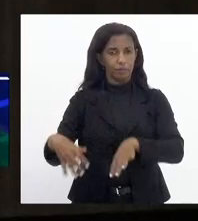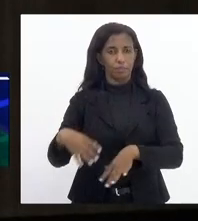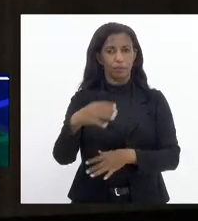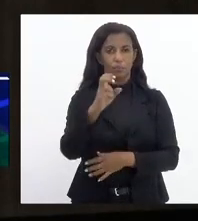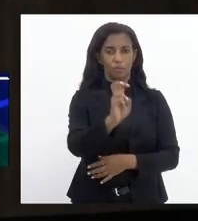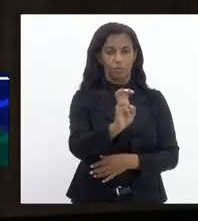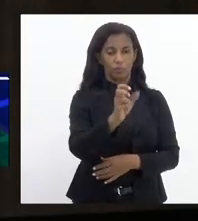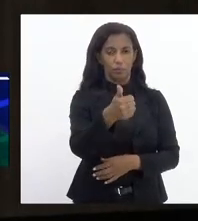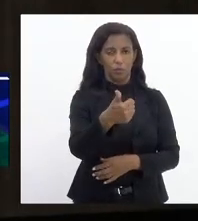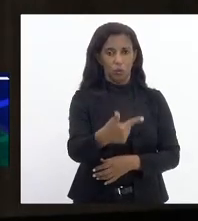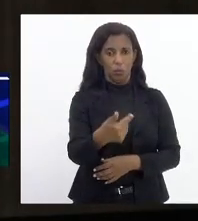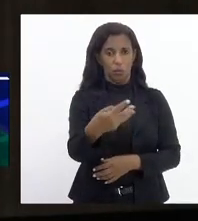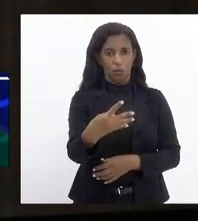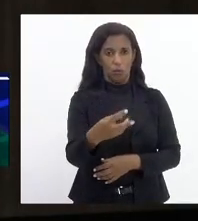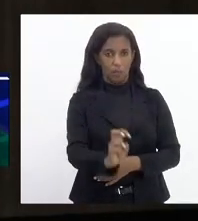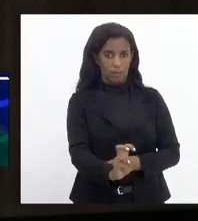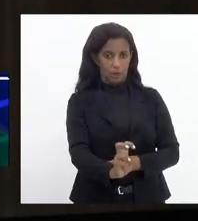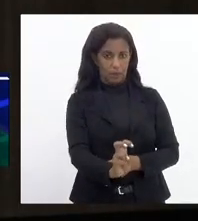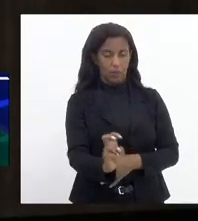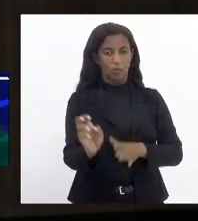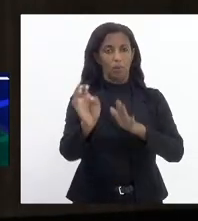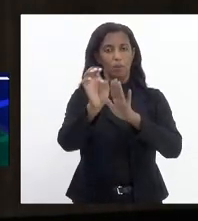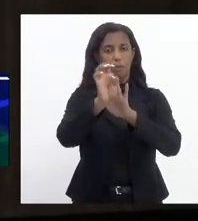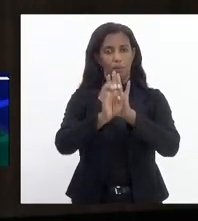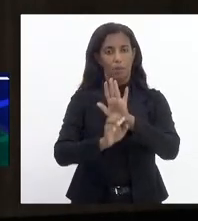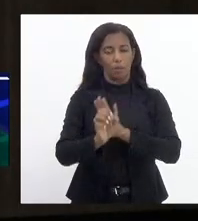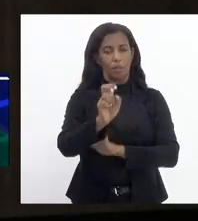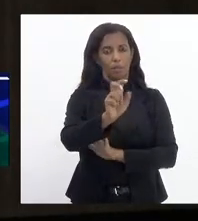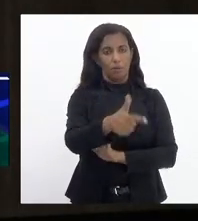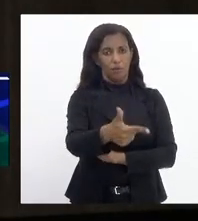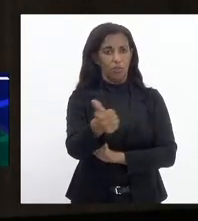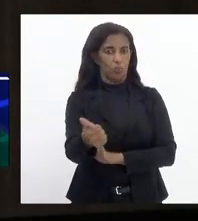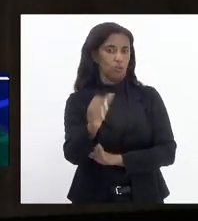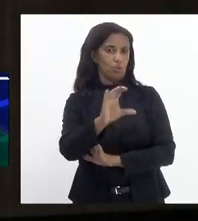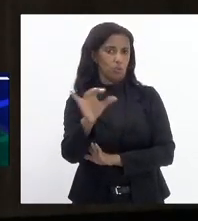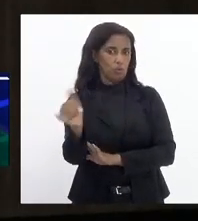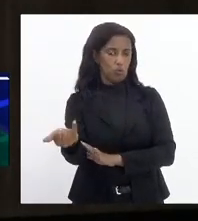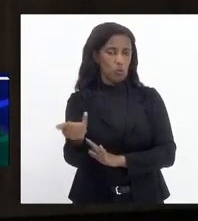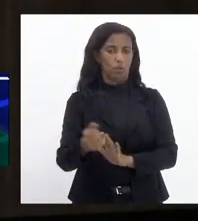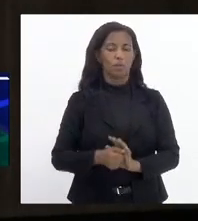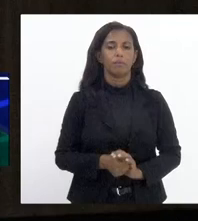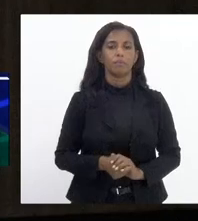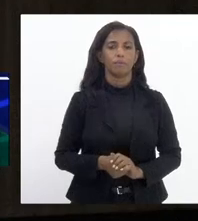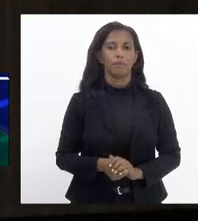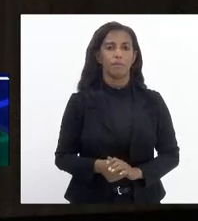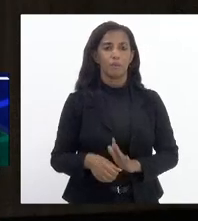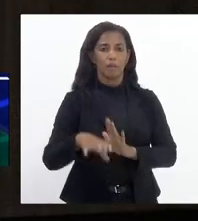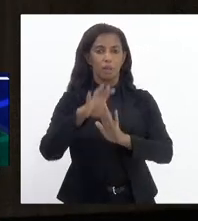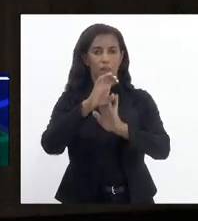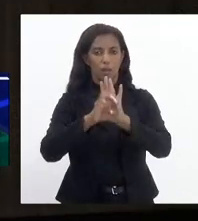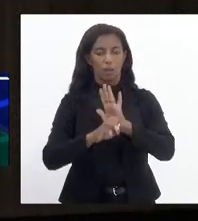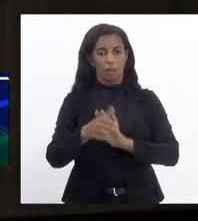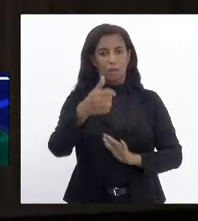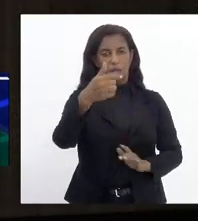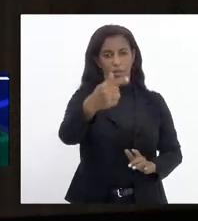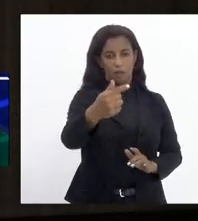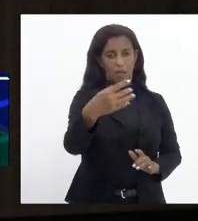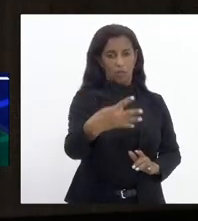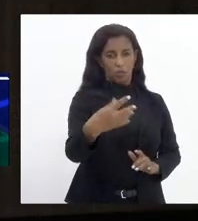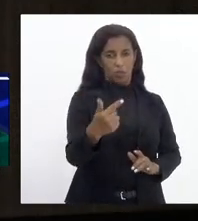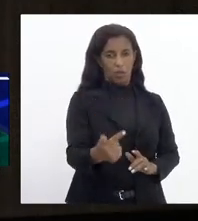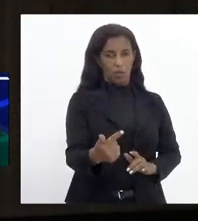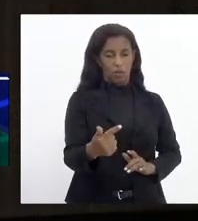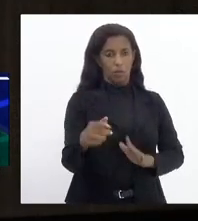emendas 5, 12 e 45, pela emenda 21 da CCJ, pela prejudicabilidade das emendas 7 e 42, pela